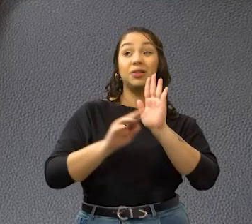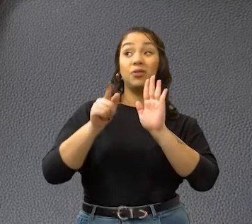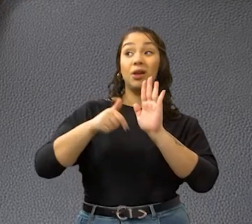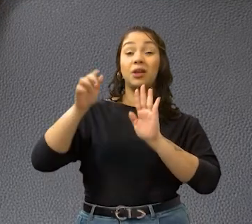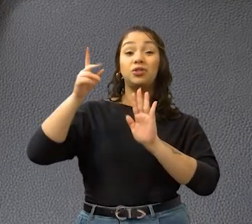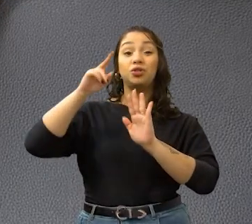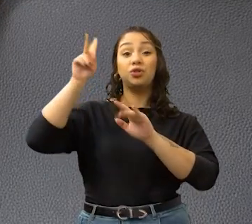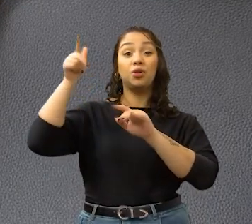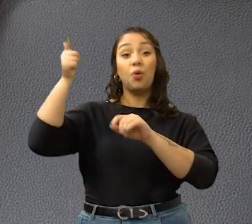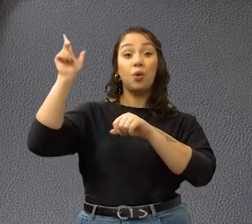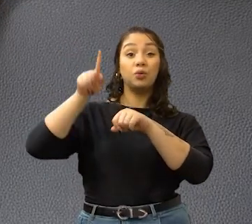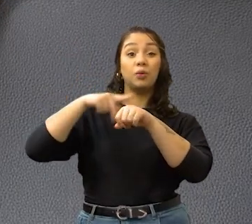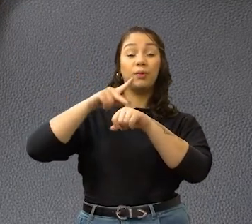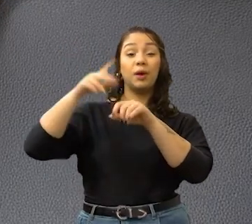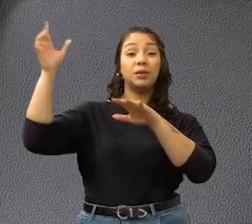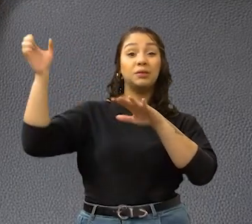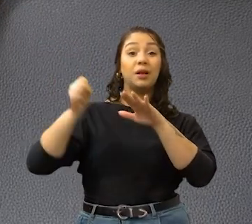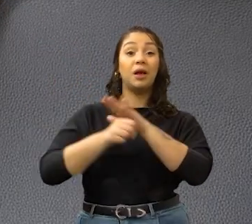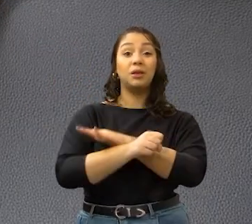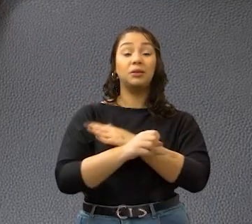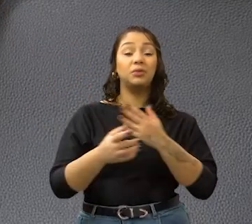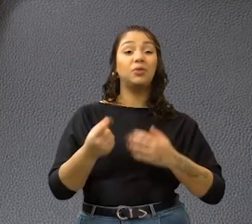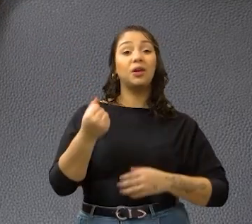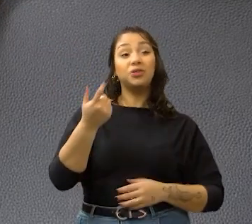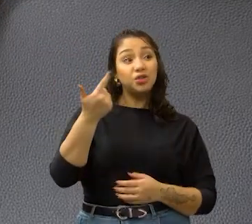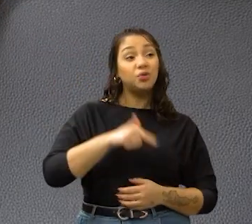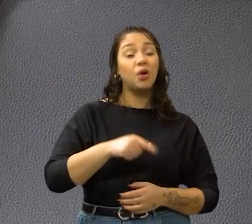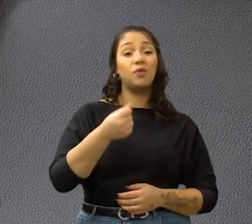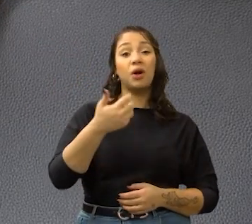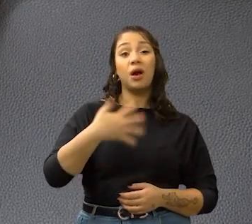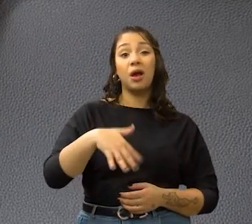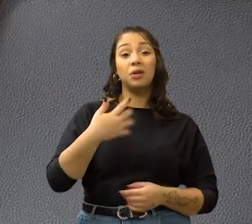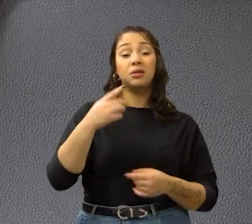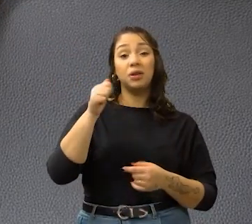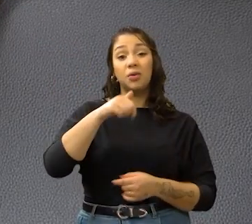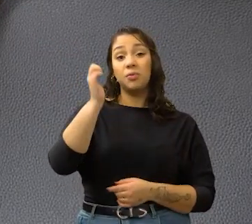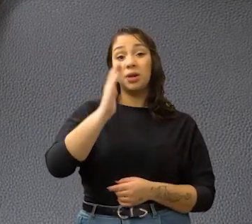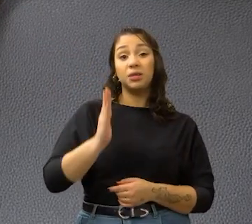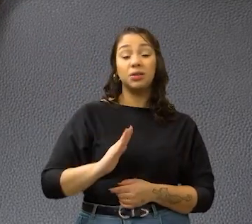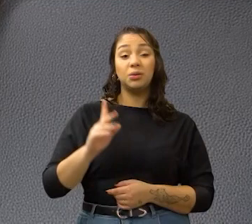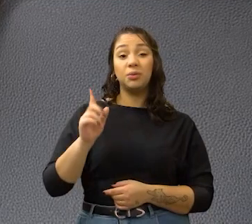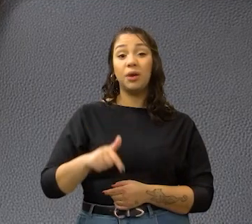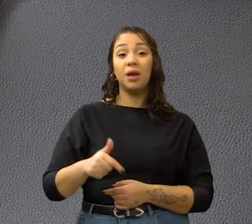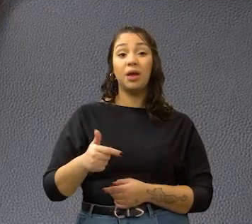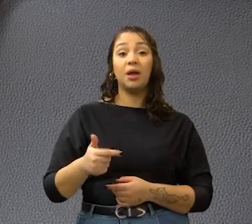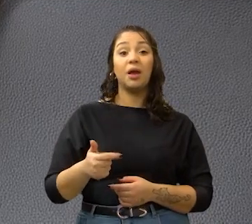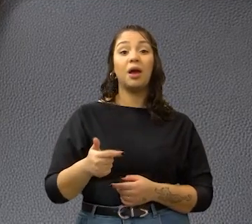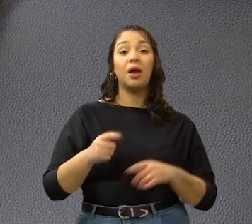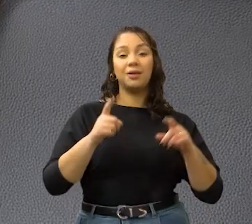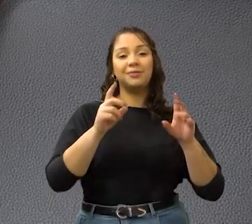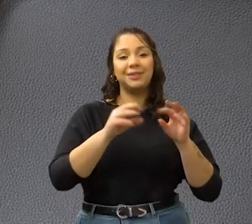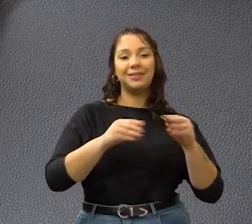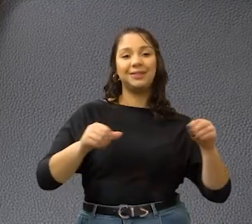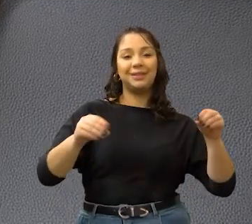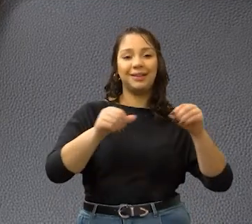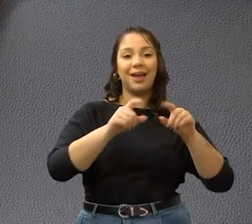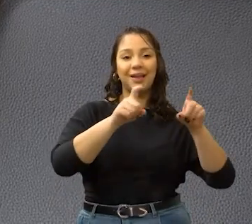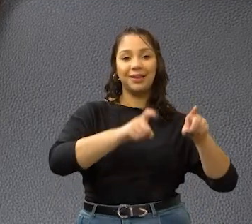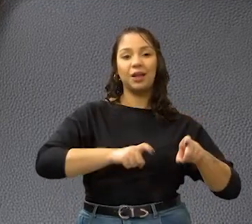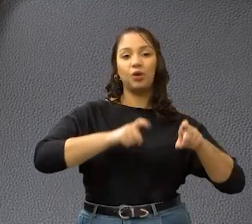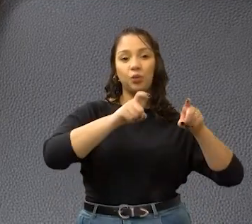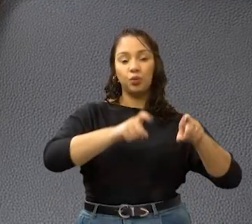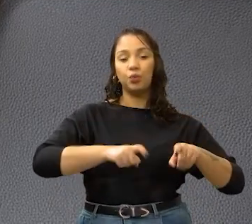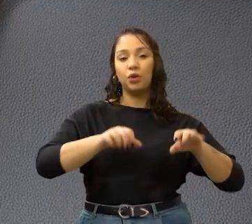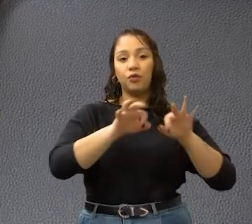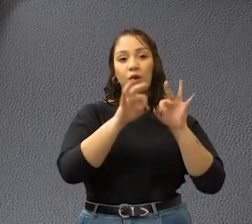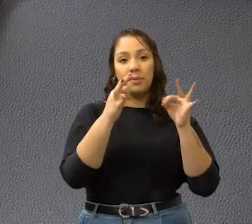de novo para a questão do custo. E aí, voltando, né, o Brasil, que muitas vezes é conhecida como a terra do agro, né, a terra da